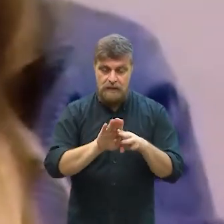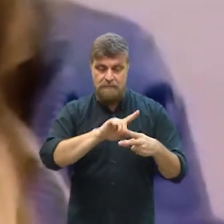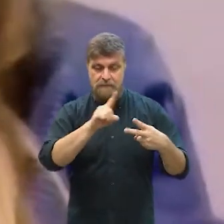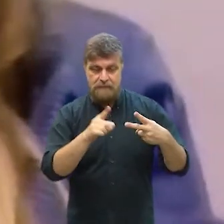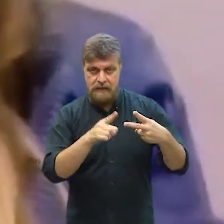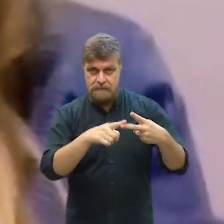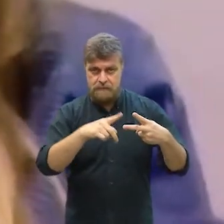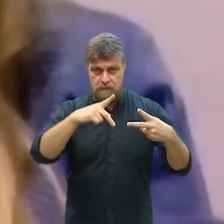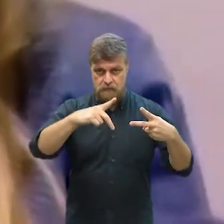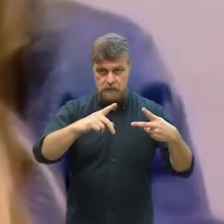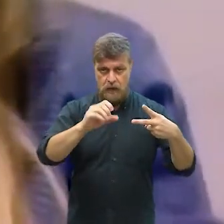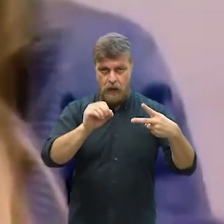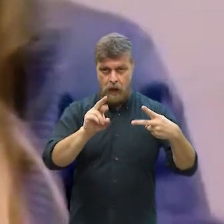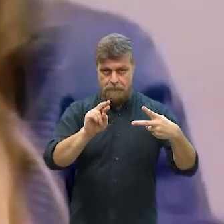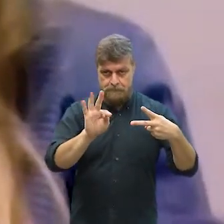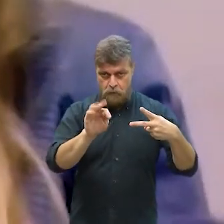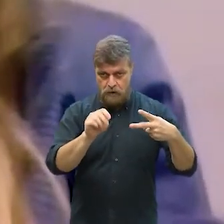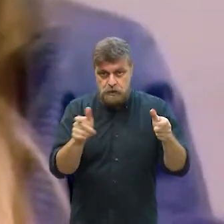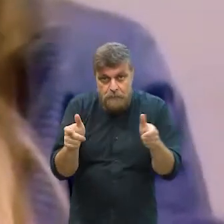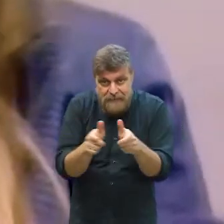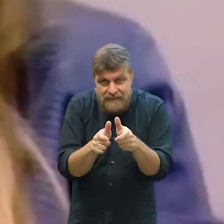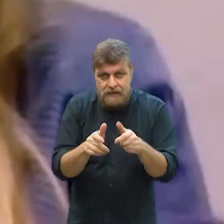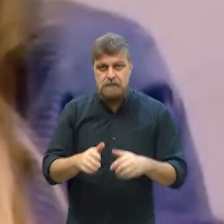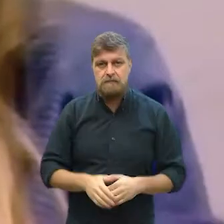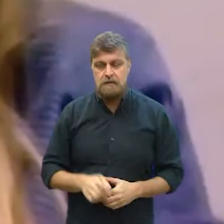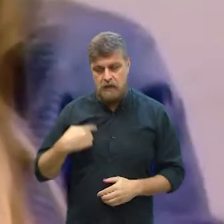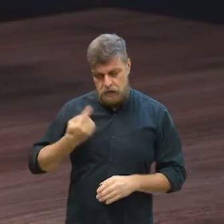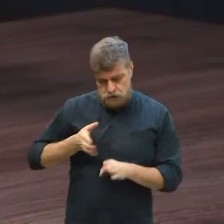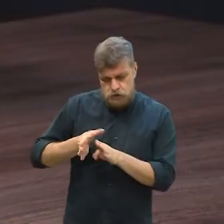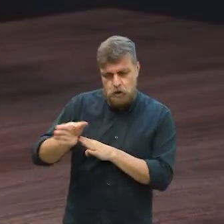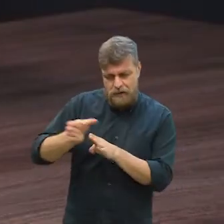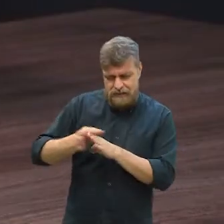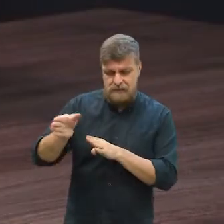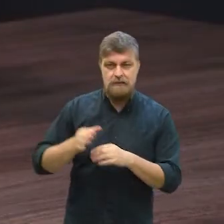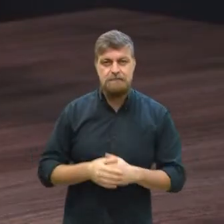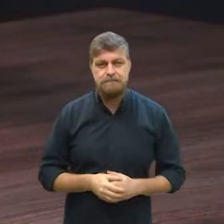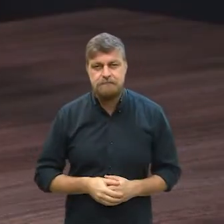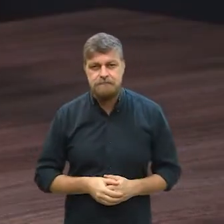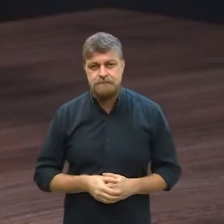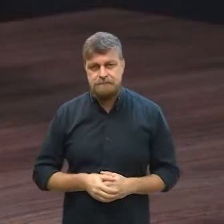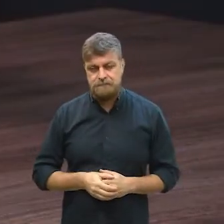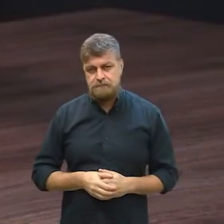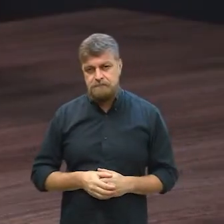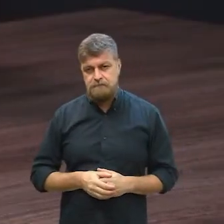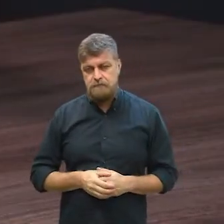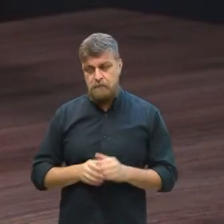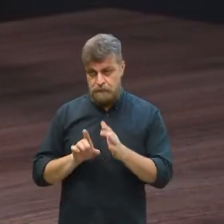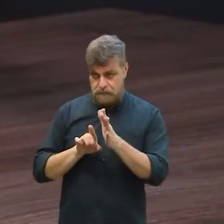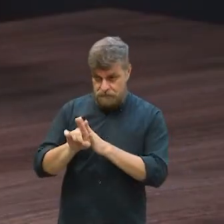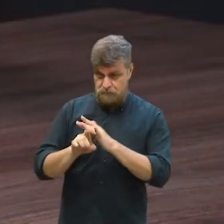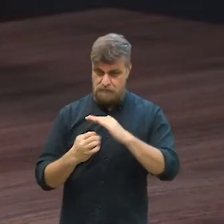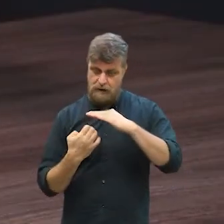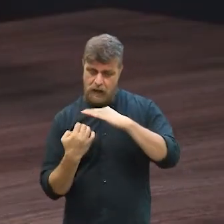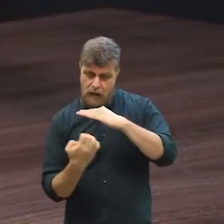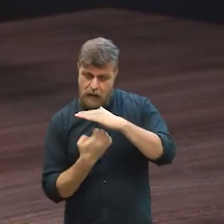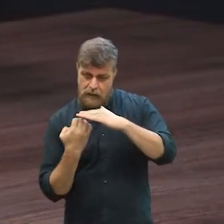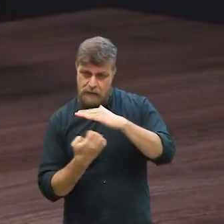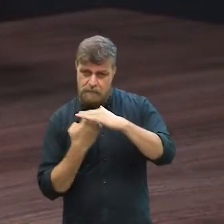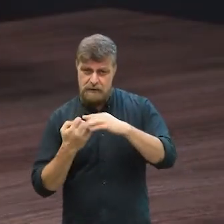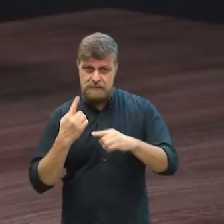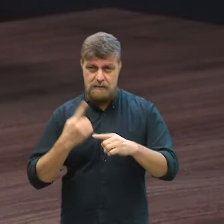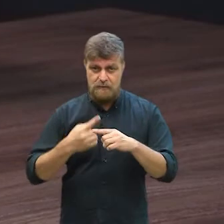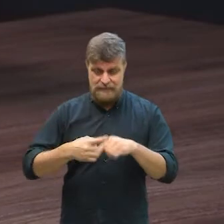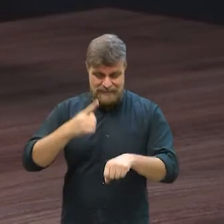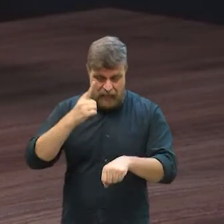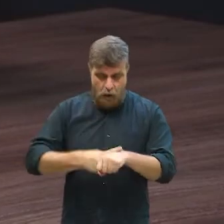basta o empreendedor nos procurar que a gente vai realizar as orientações. É possível que essa empresa, até